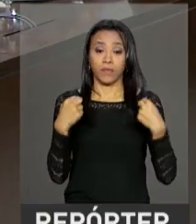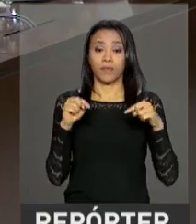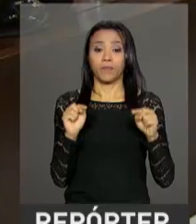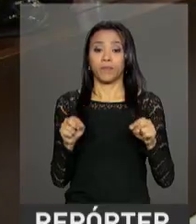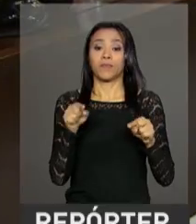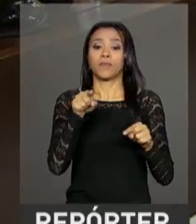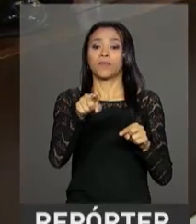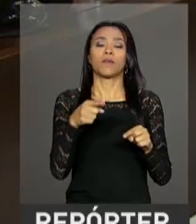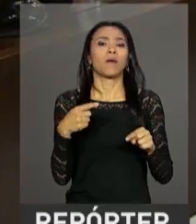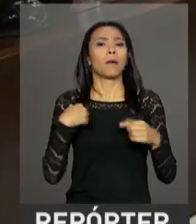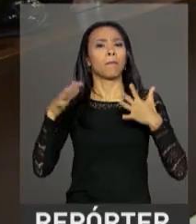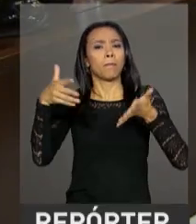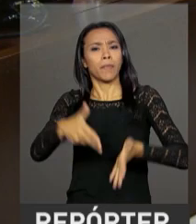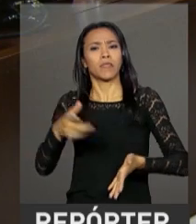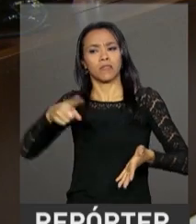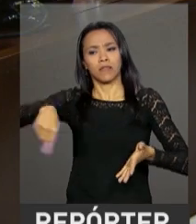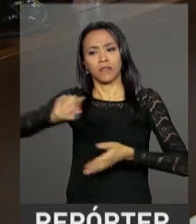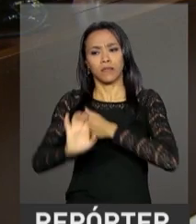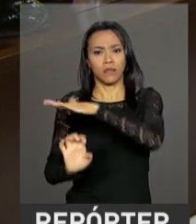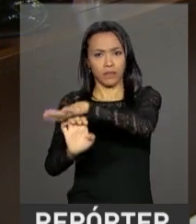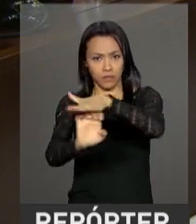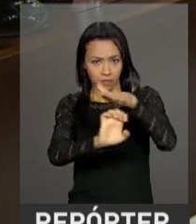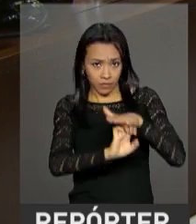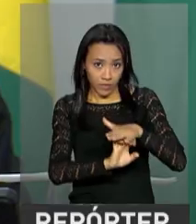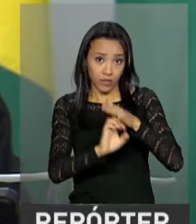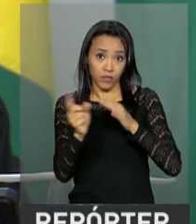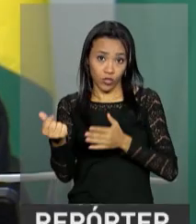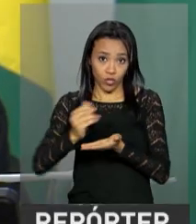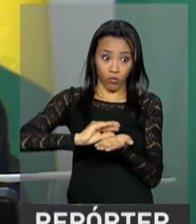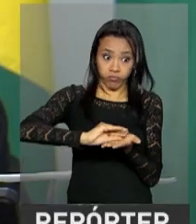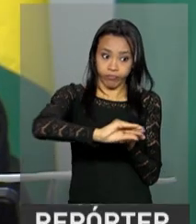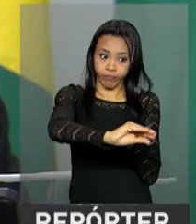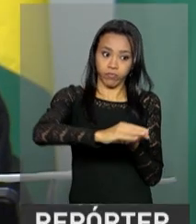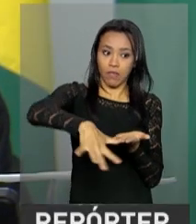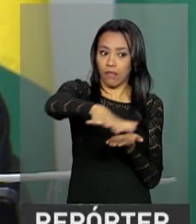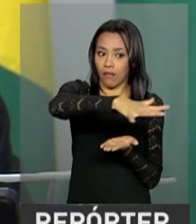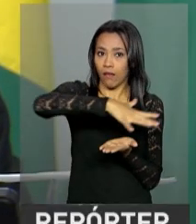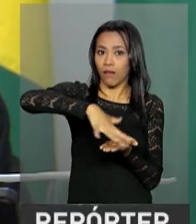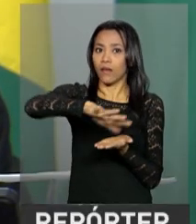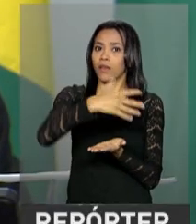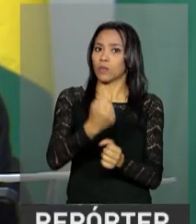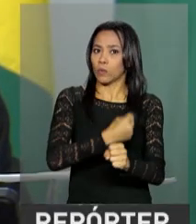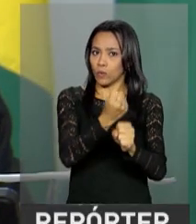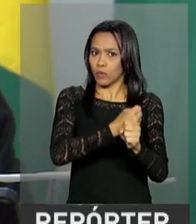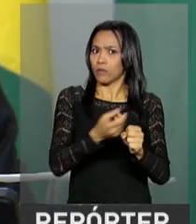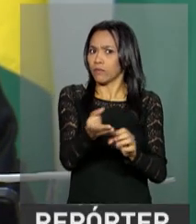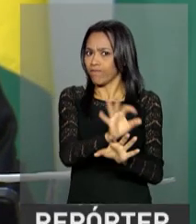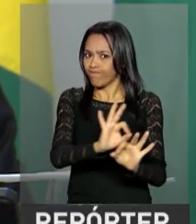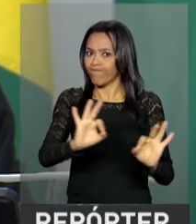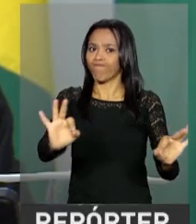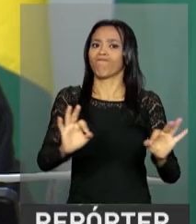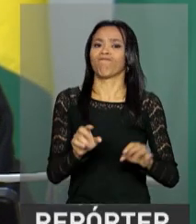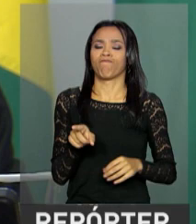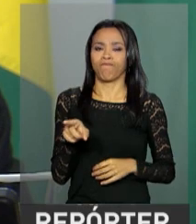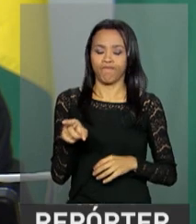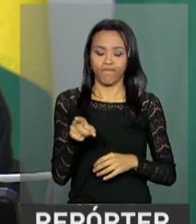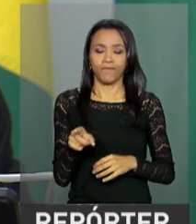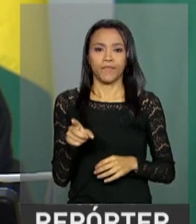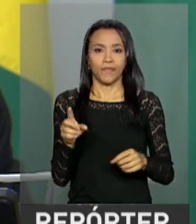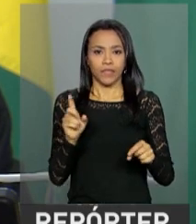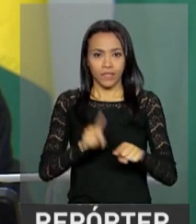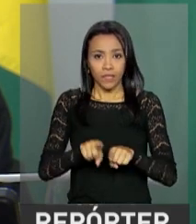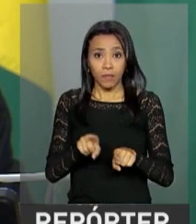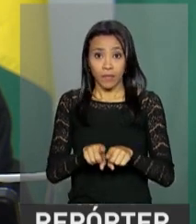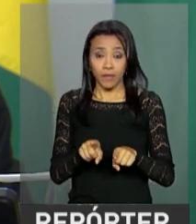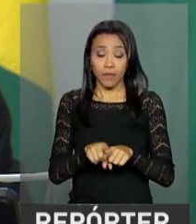participação da iniciativa privada, dos investimentos privados, será decisiva, até em função